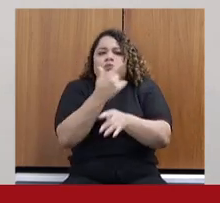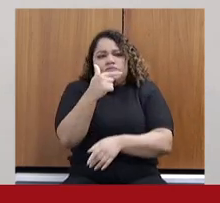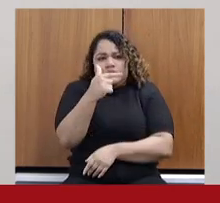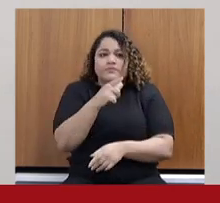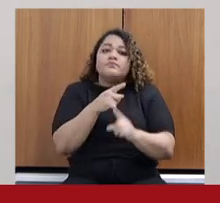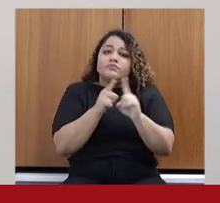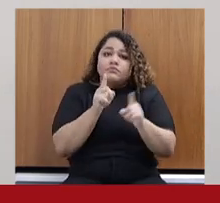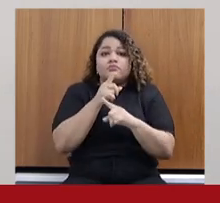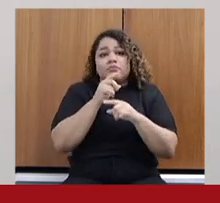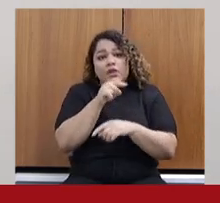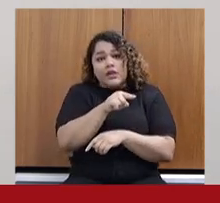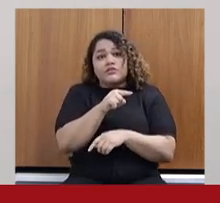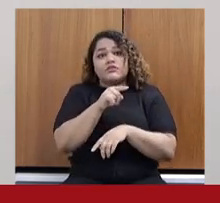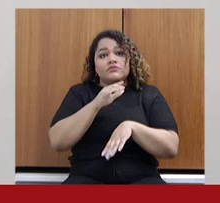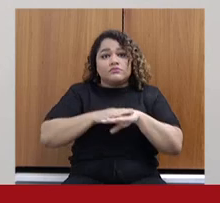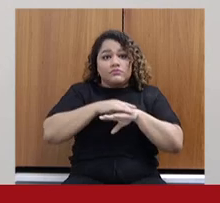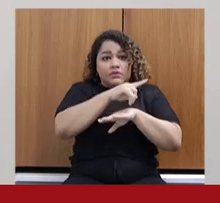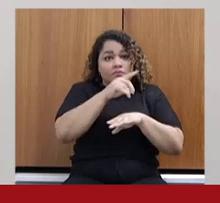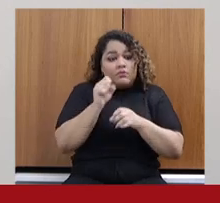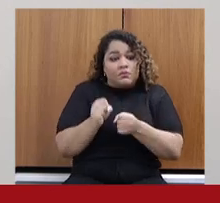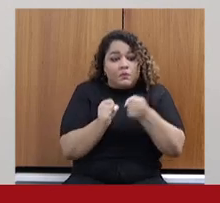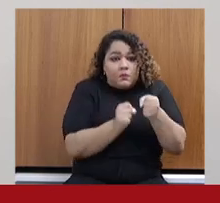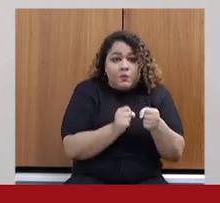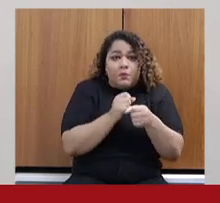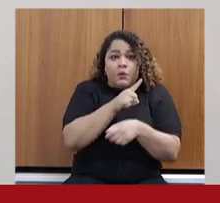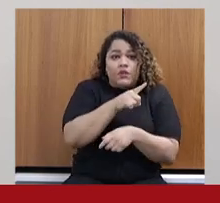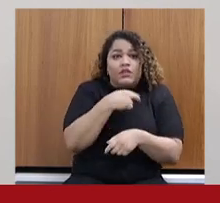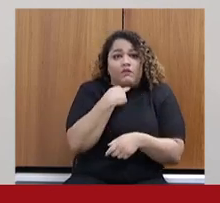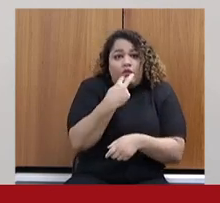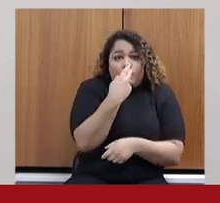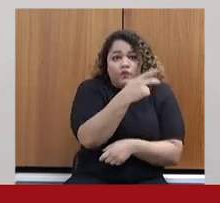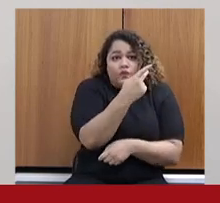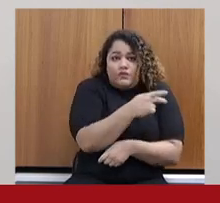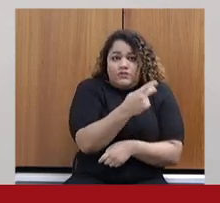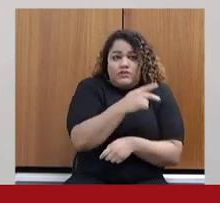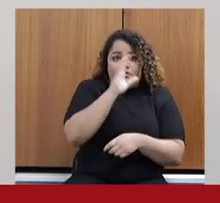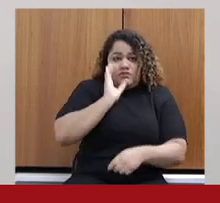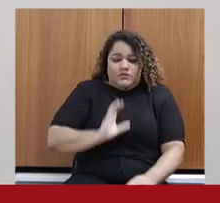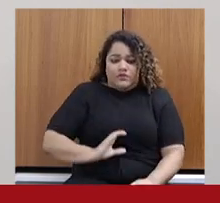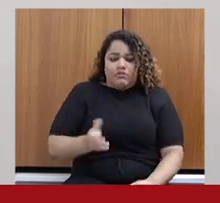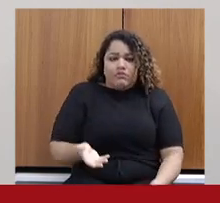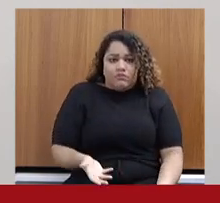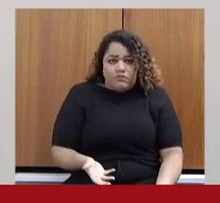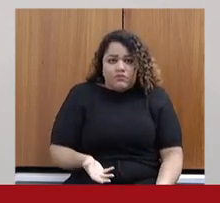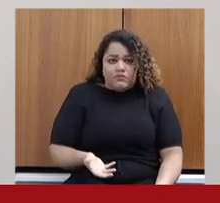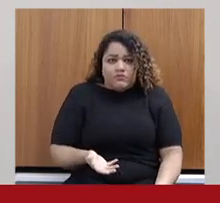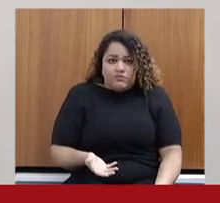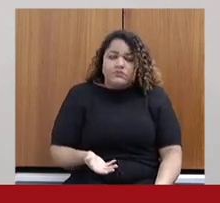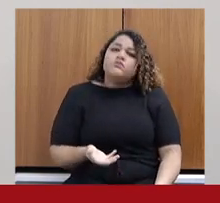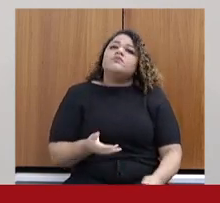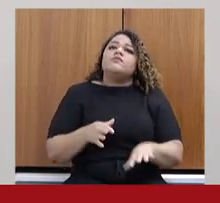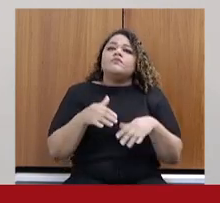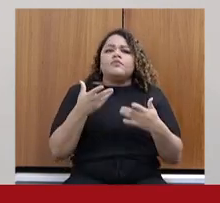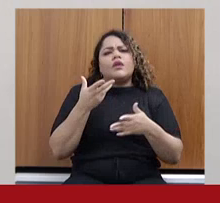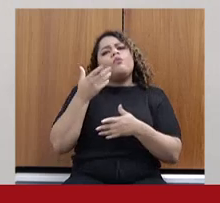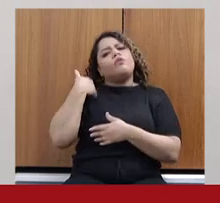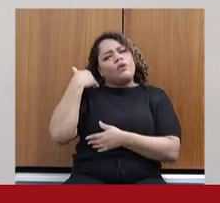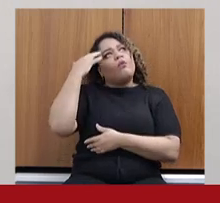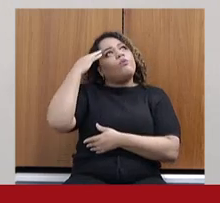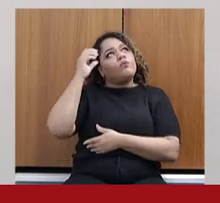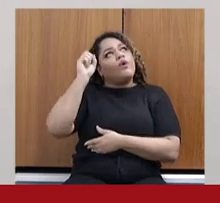cidadão, saindo de lá. Um outro ponto, presidente, eu posso até aceitar que Vossa Excelência acatou